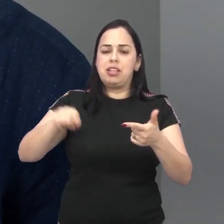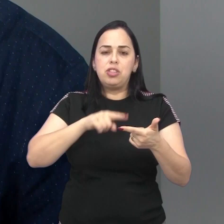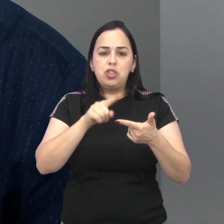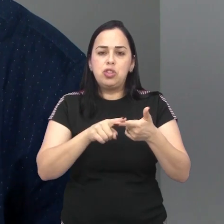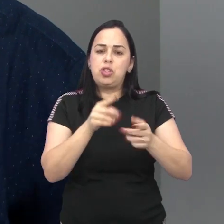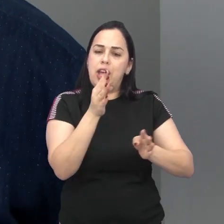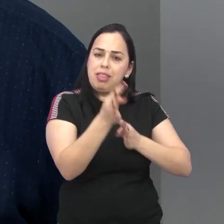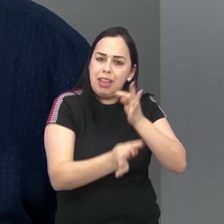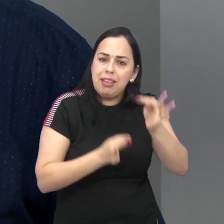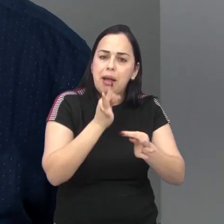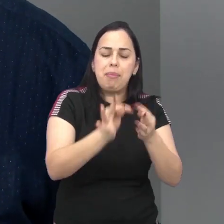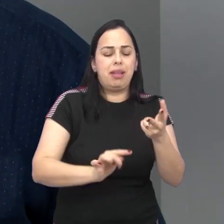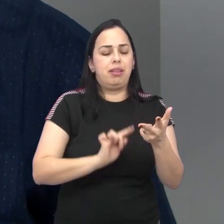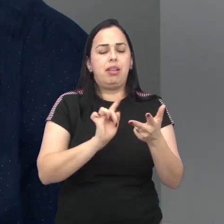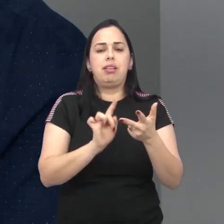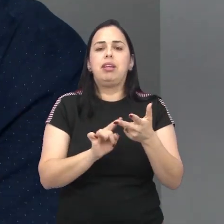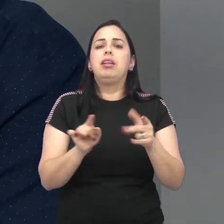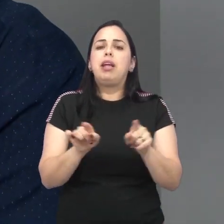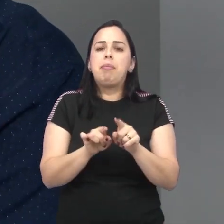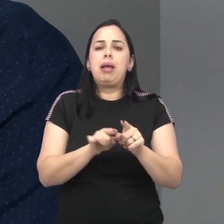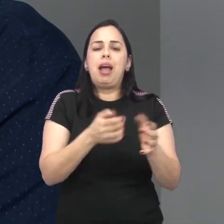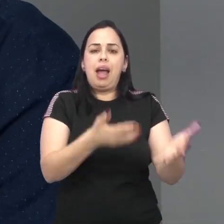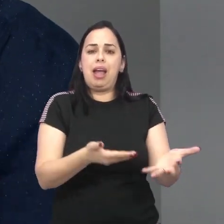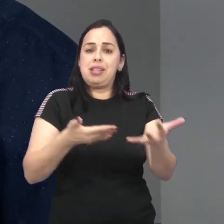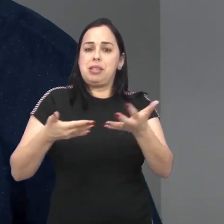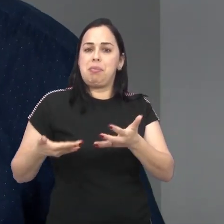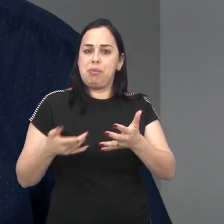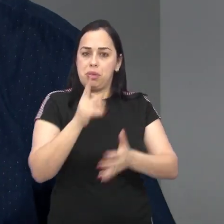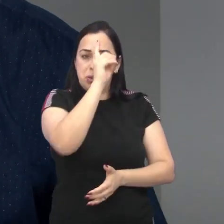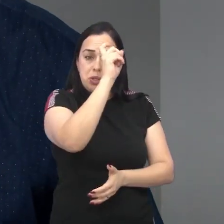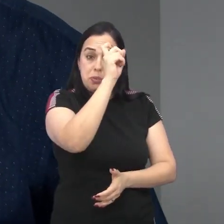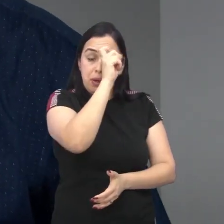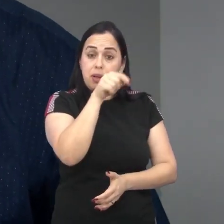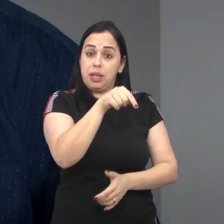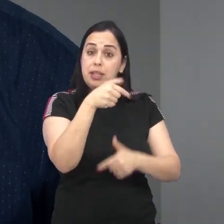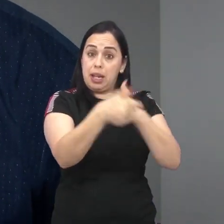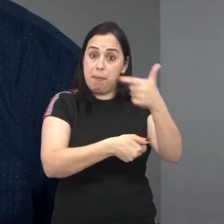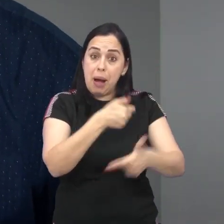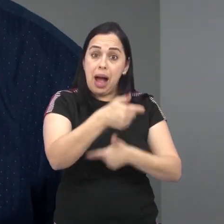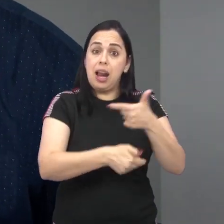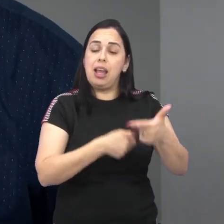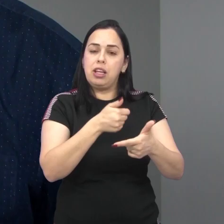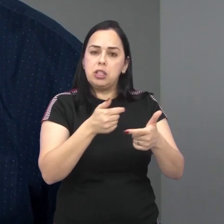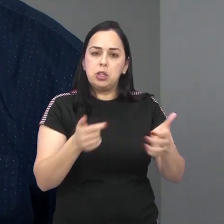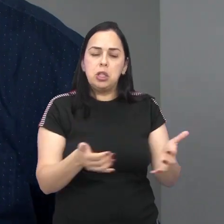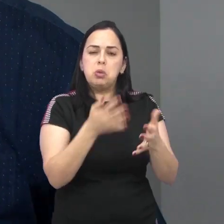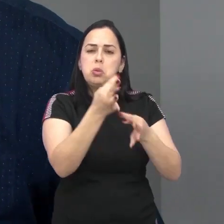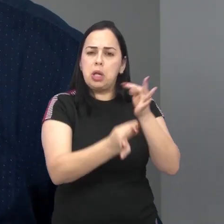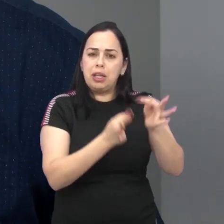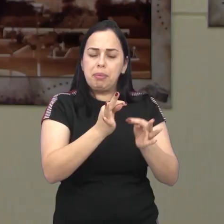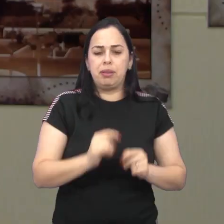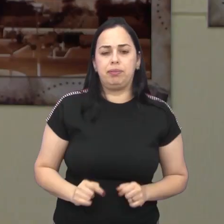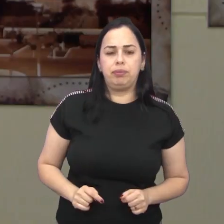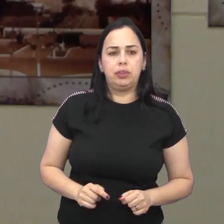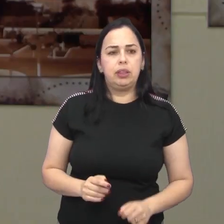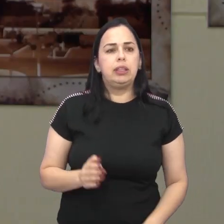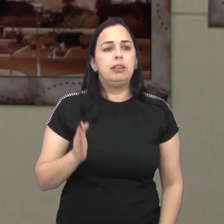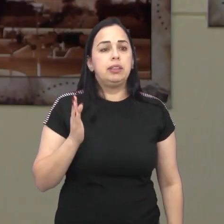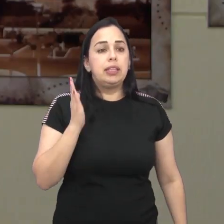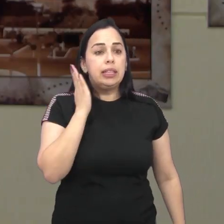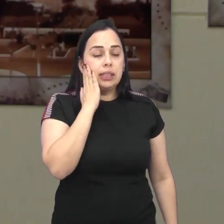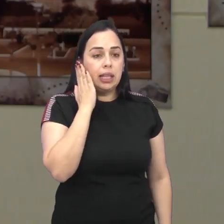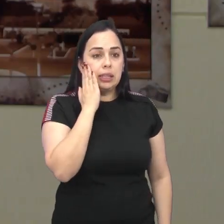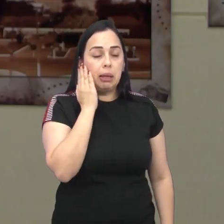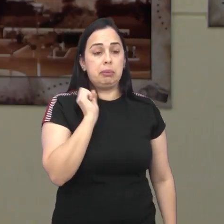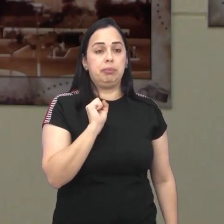de tratamento. Acolhemos aqui a várias entidades que já trabalham também com tratamento. Se você